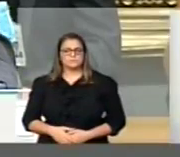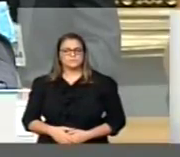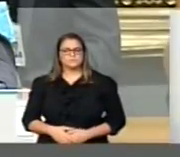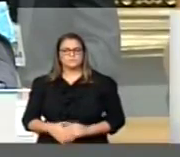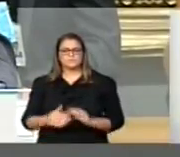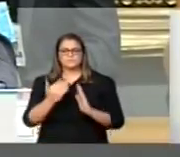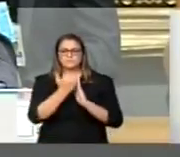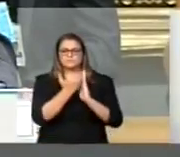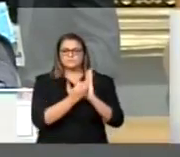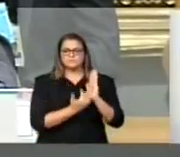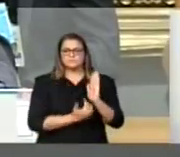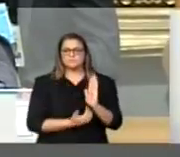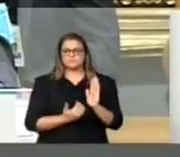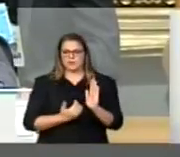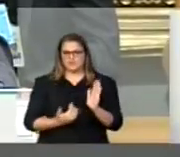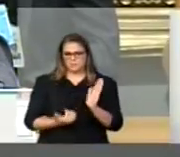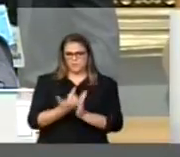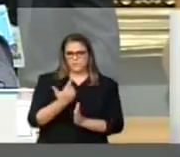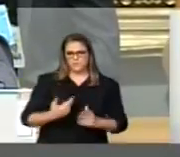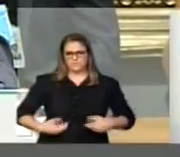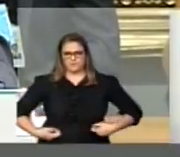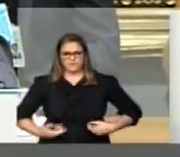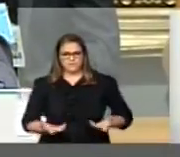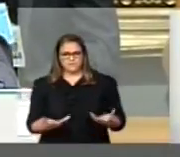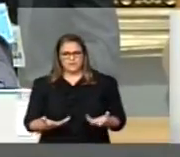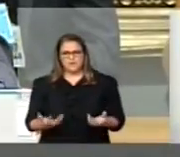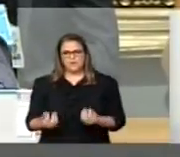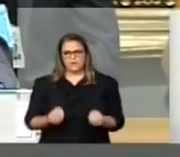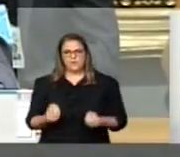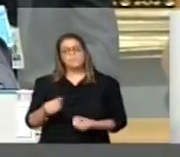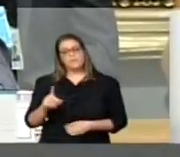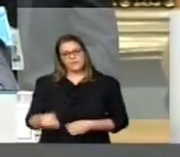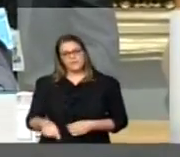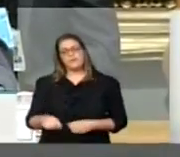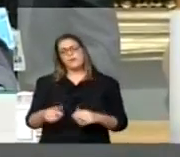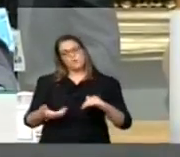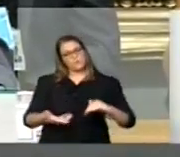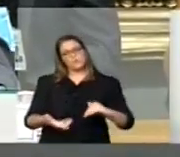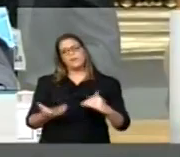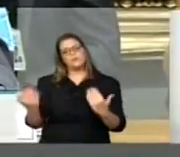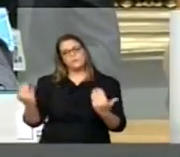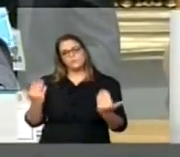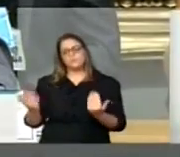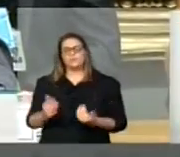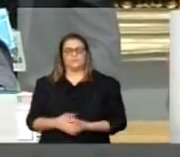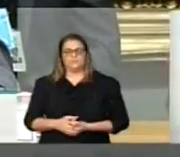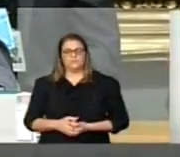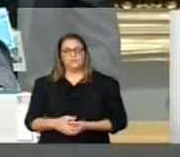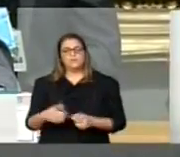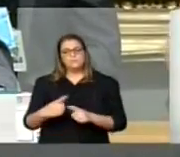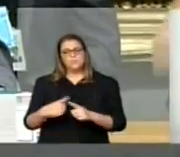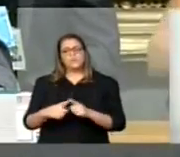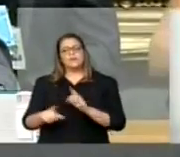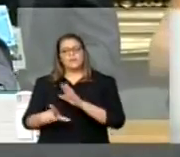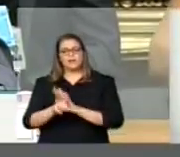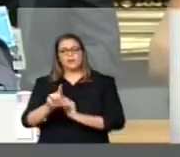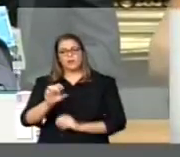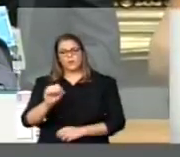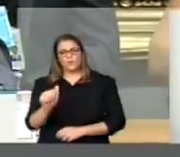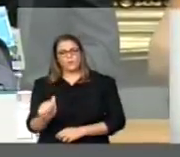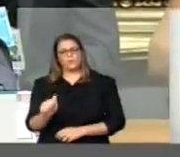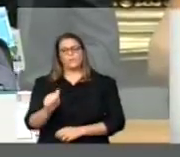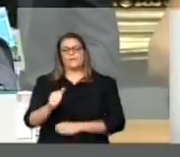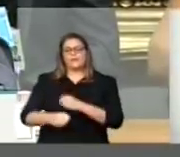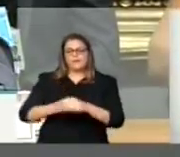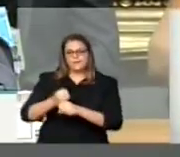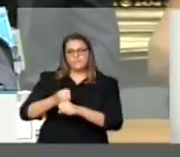lista de supermercado é o Congresso Nacional ao apreciar a lei orçamentária